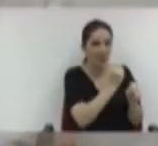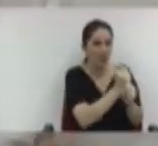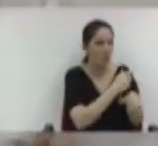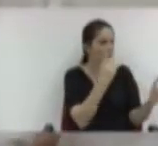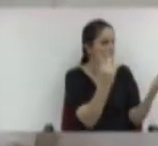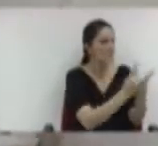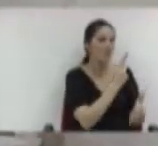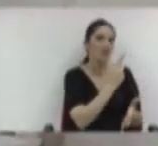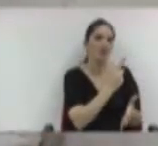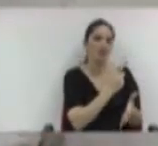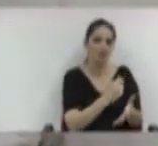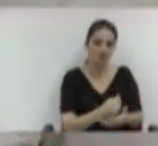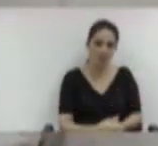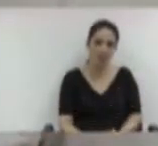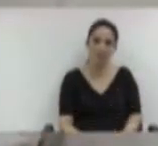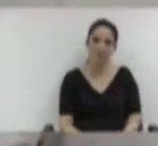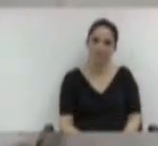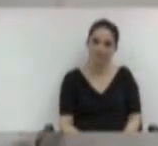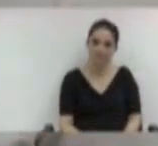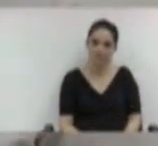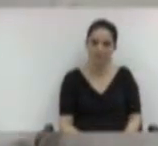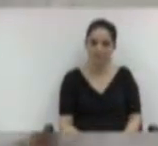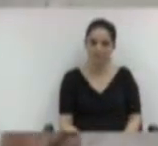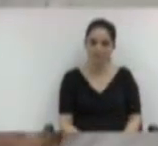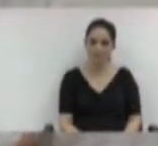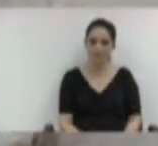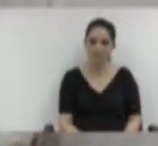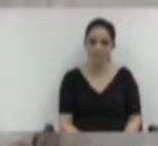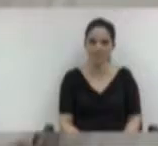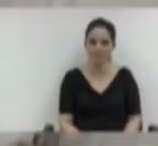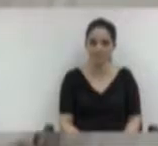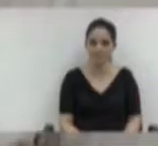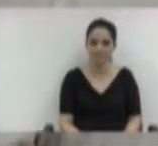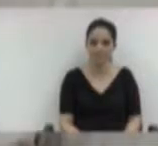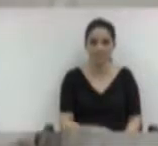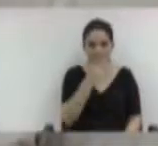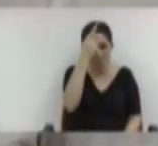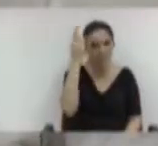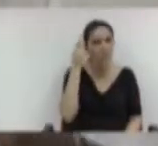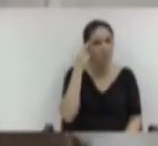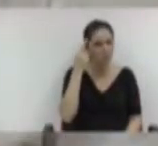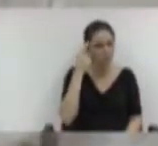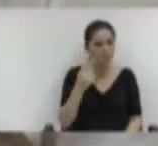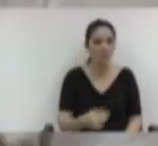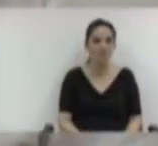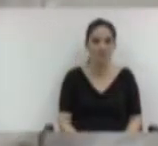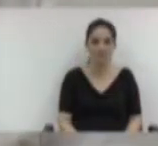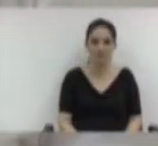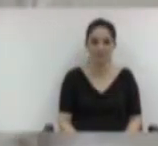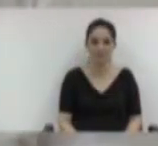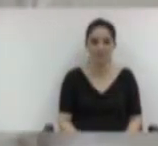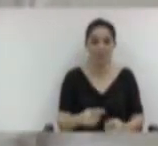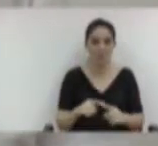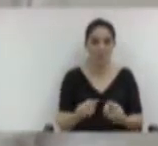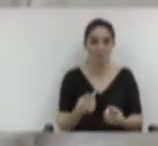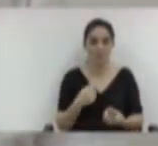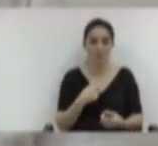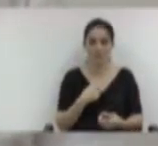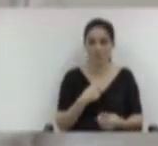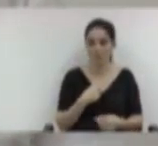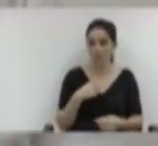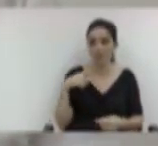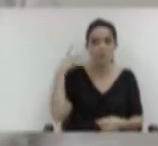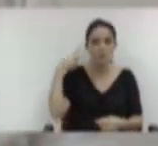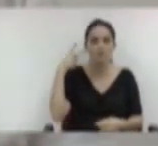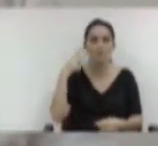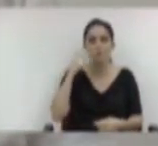pior, melhor para certos setores, não é? É assim que pensam. E a gente não vai abaixar a cabeça, vamos trabalhar